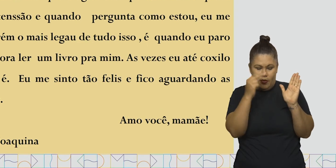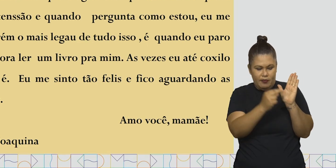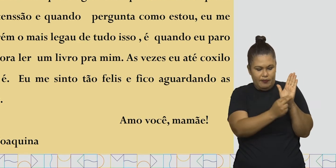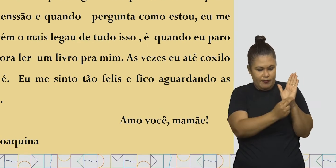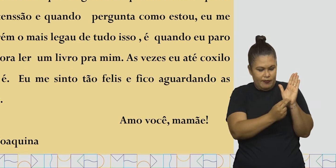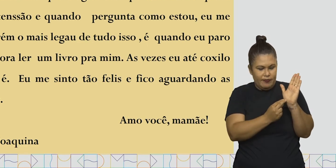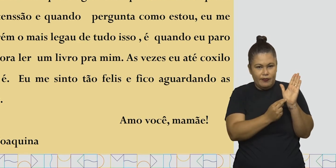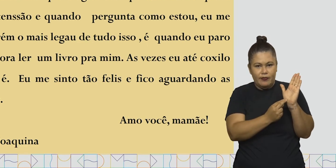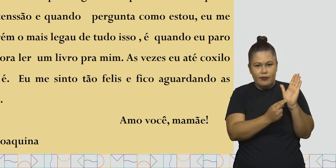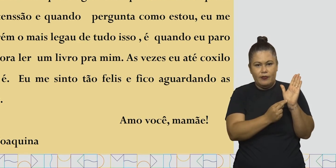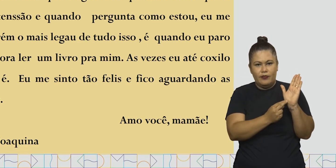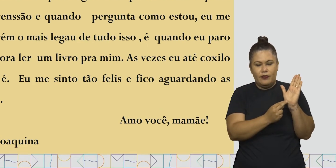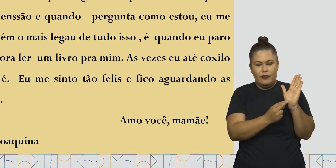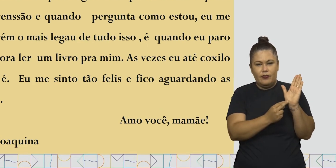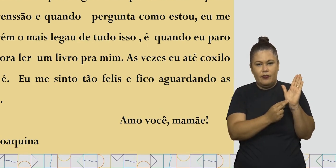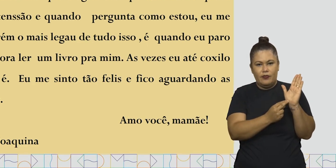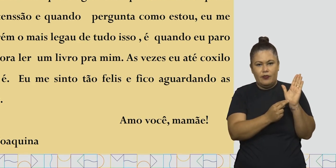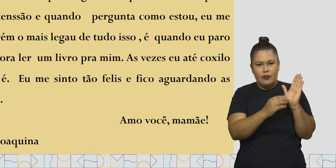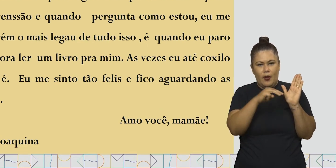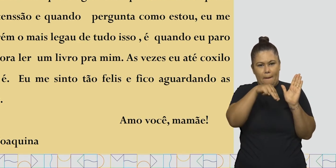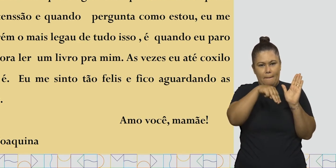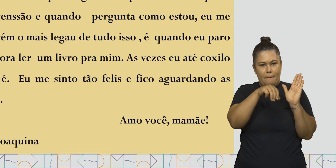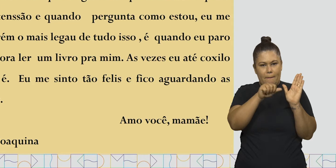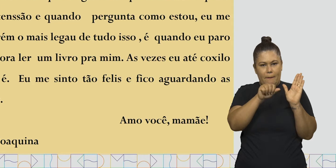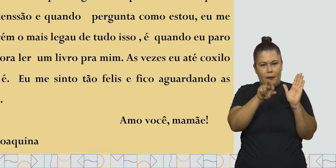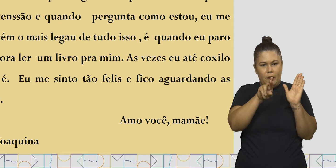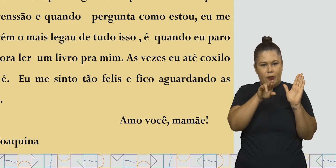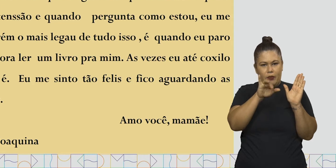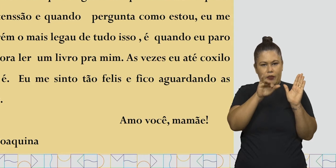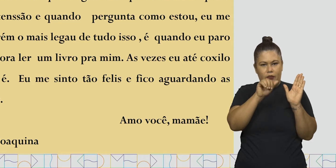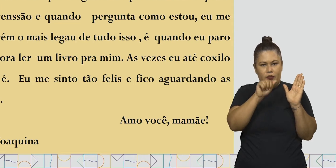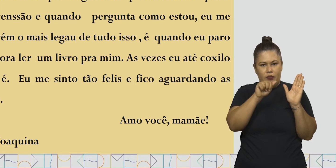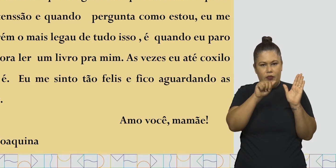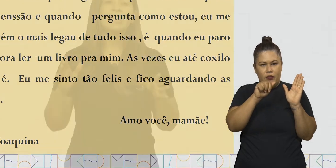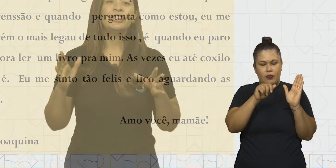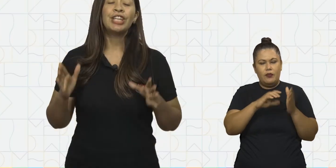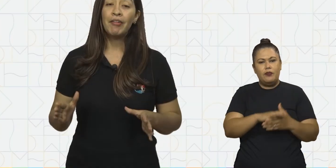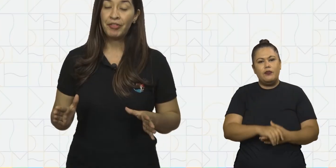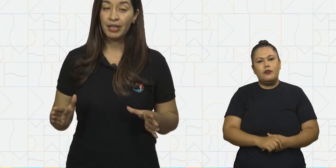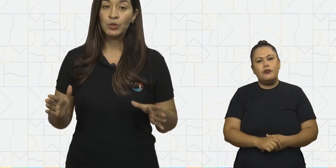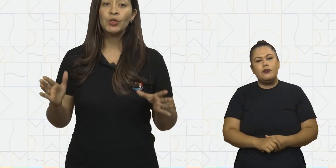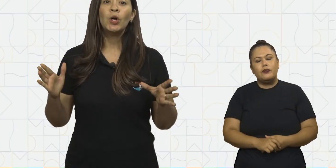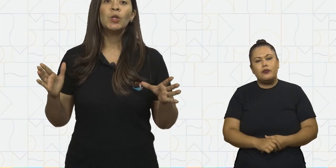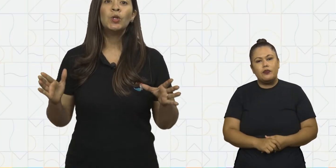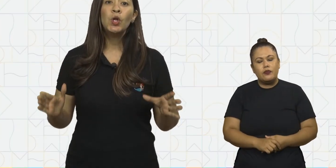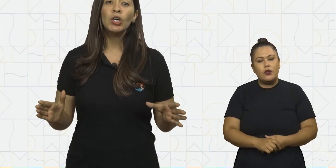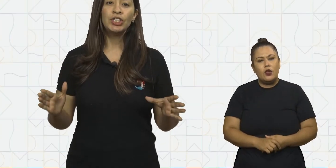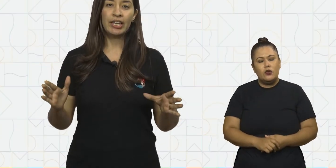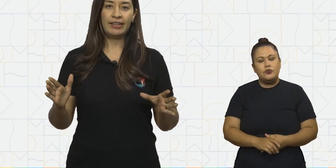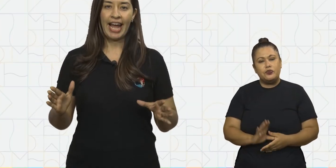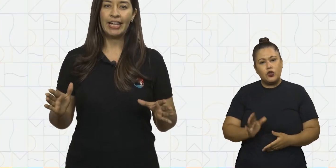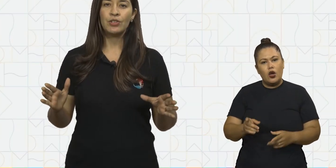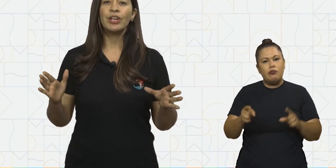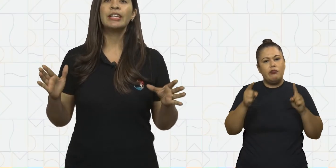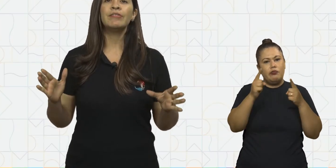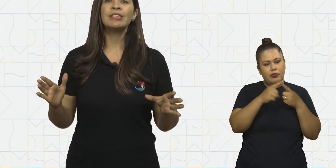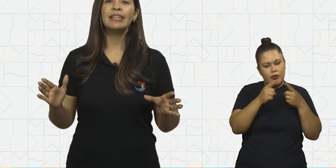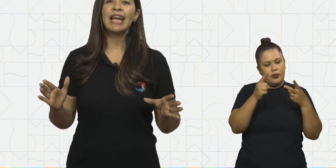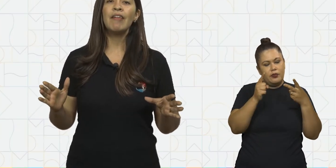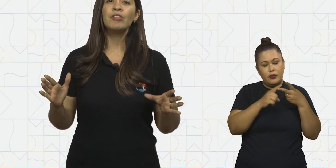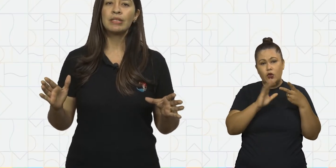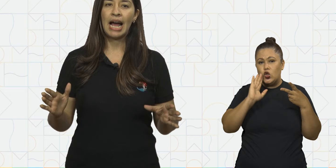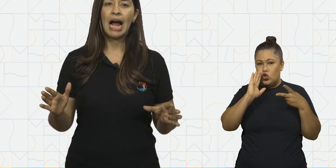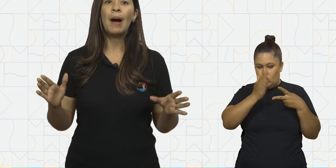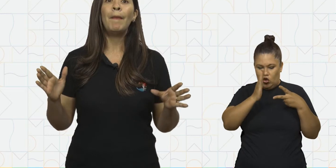Querida mamãe, assinatura Maria Joaquina. Já vimos 2 critérios que